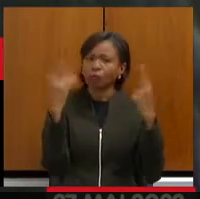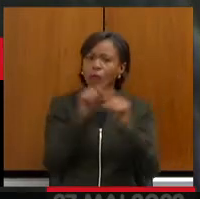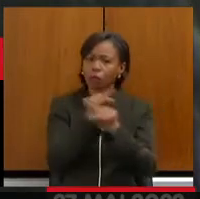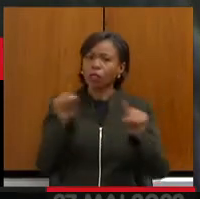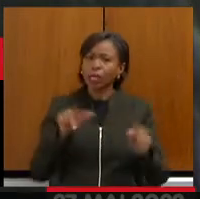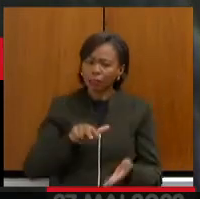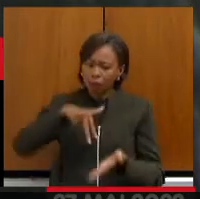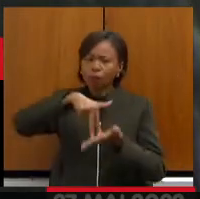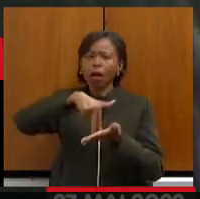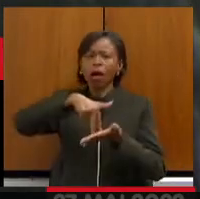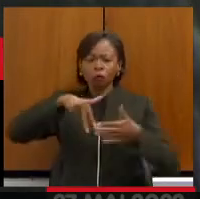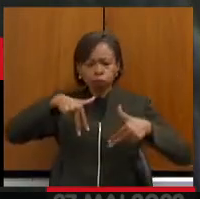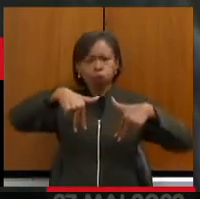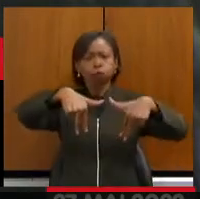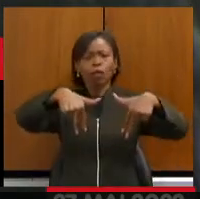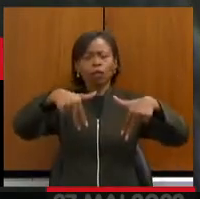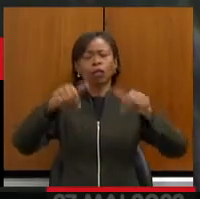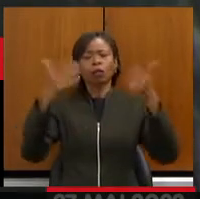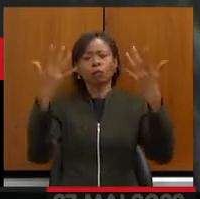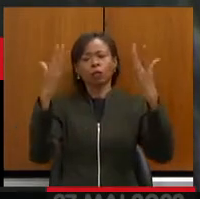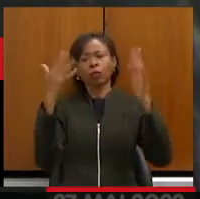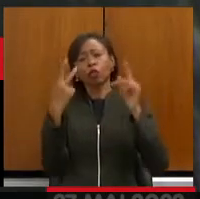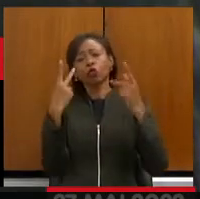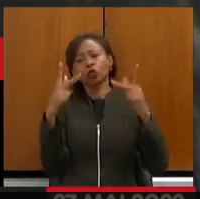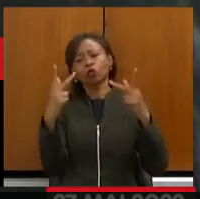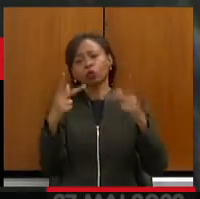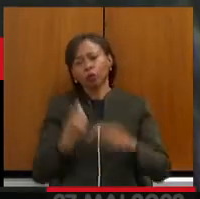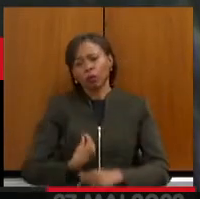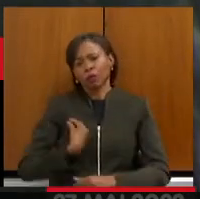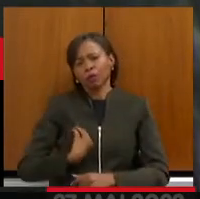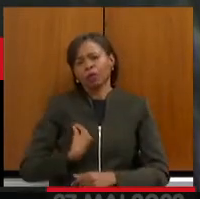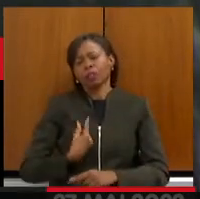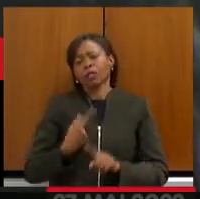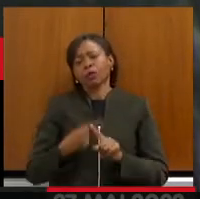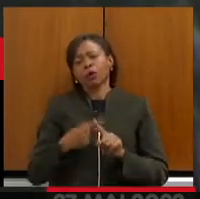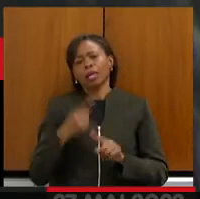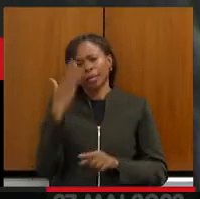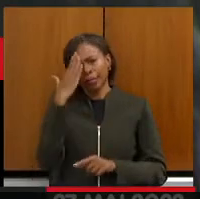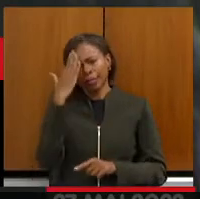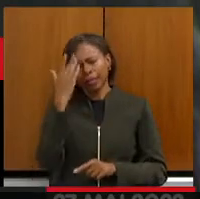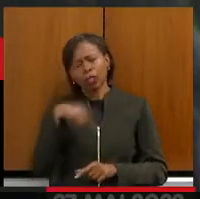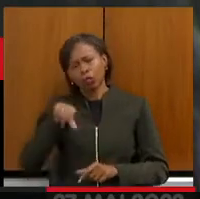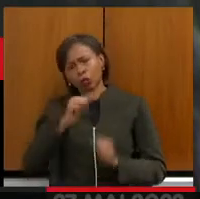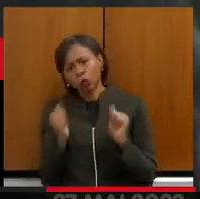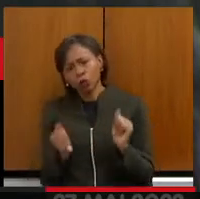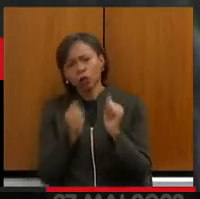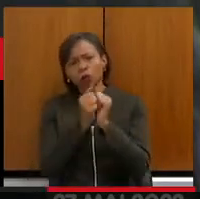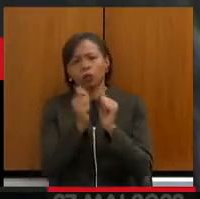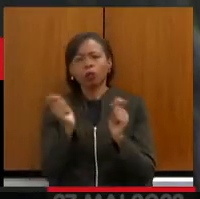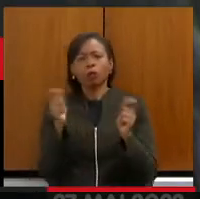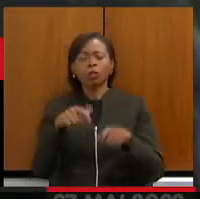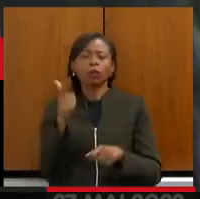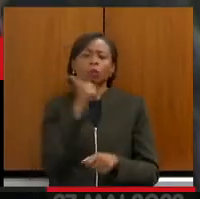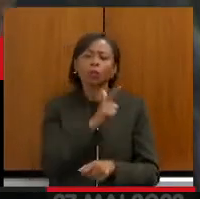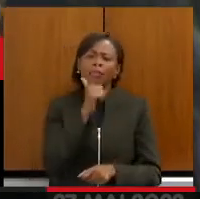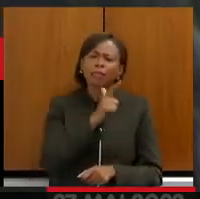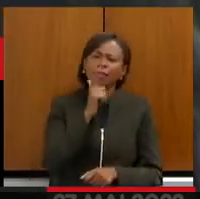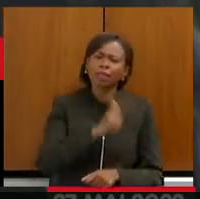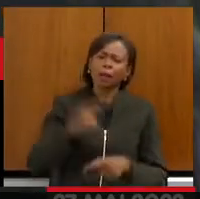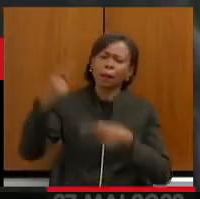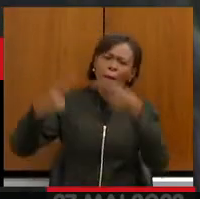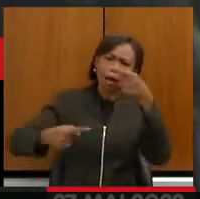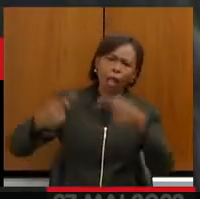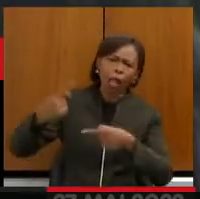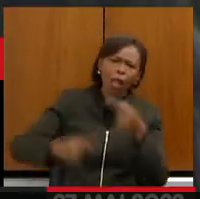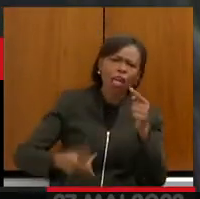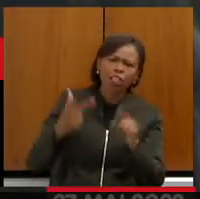ficasse de pé que ela podia sua vida porque eu sei que juntas como conseguir alcançar a música plenário